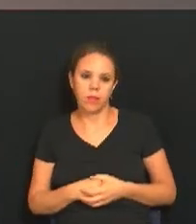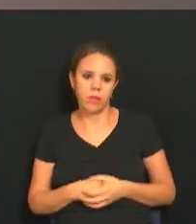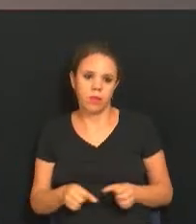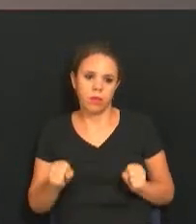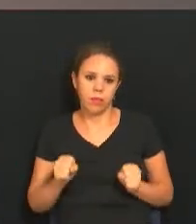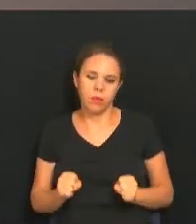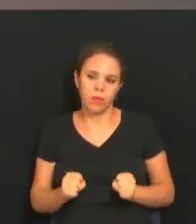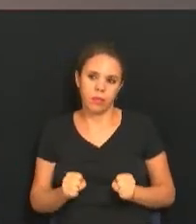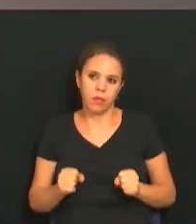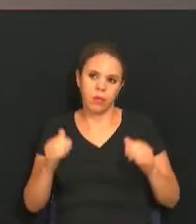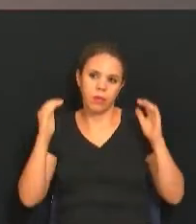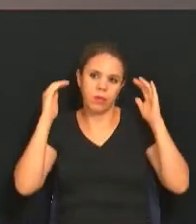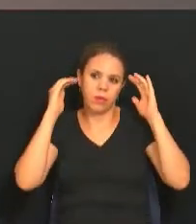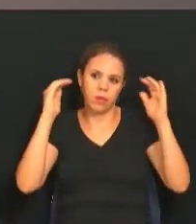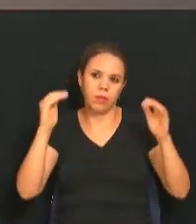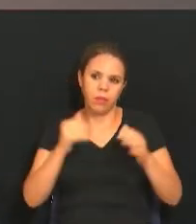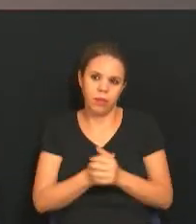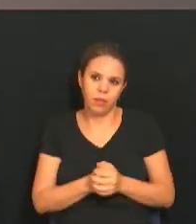então, cumprir